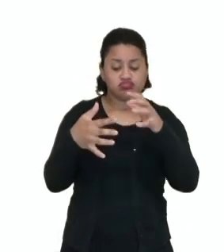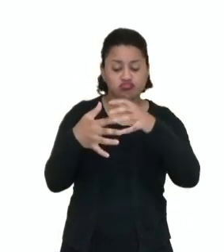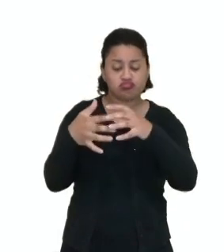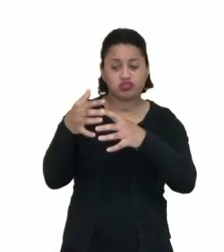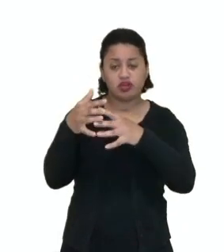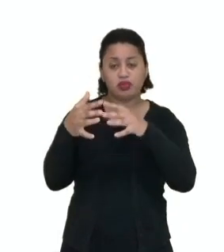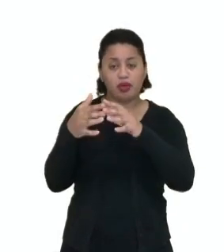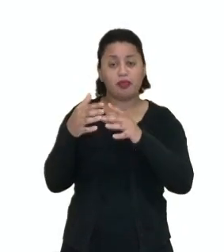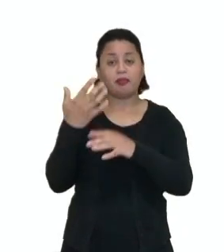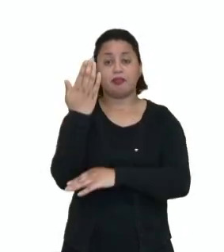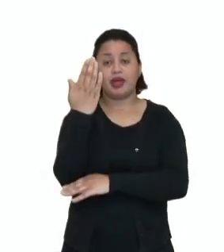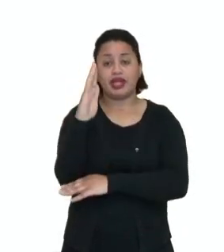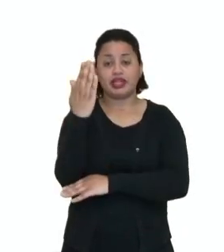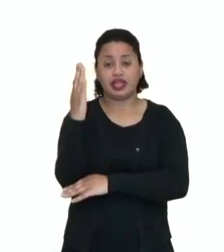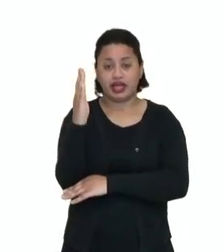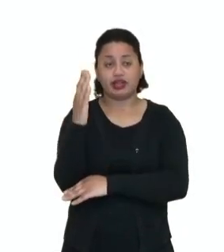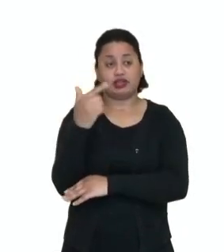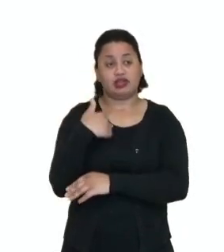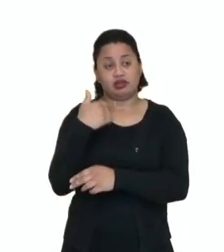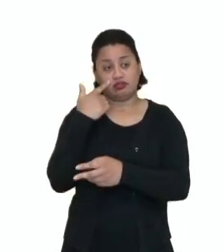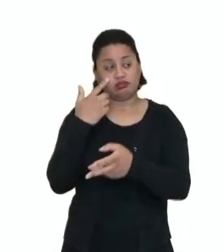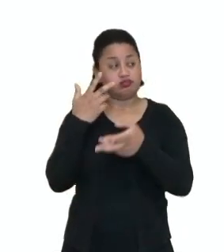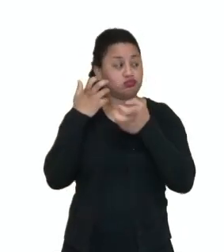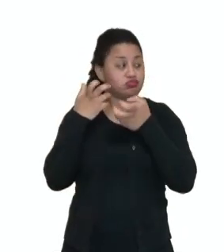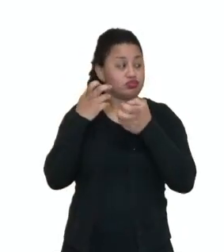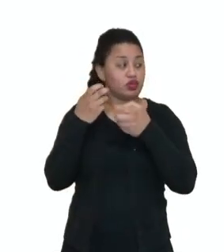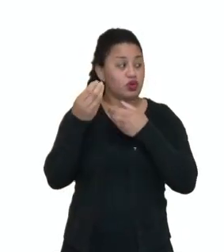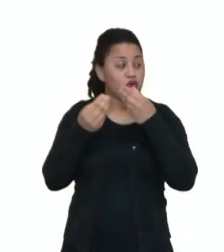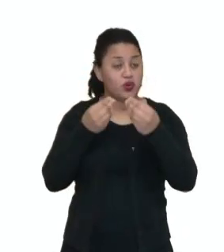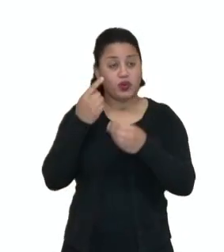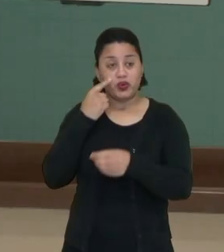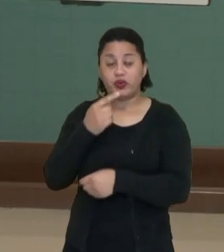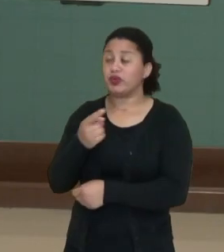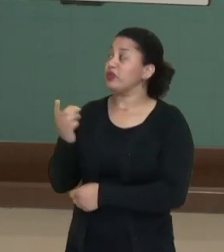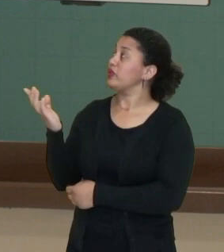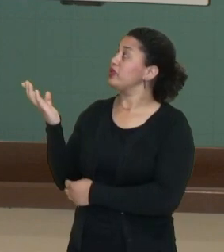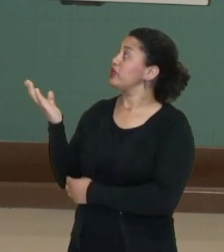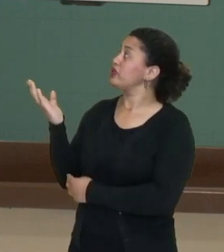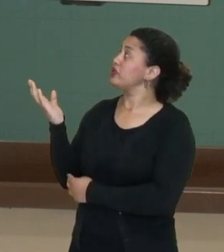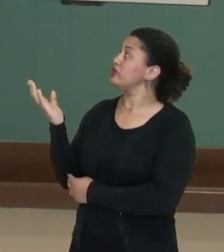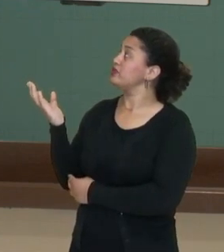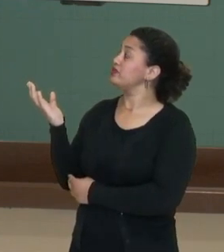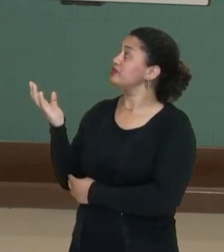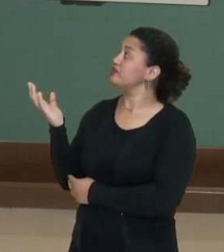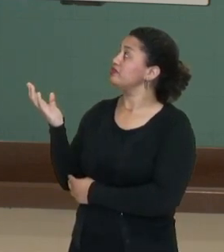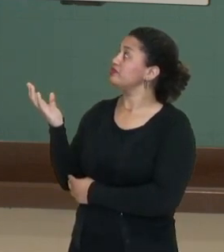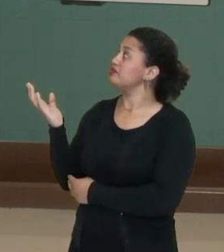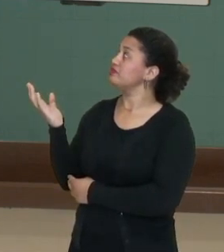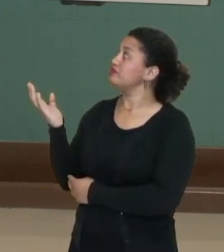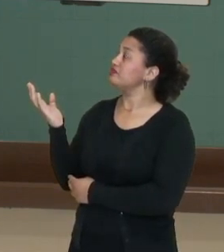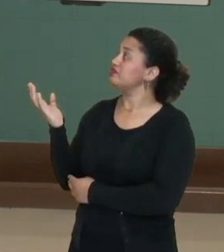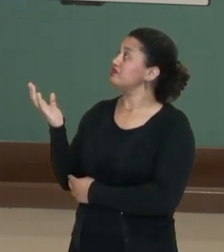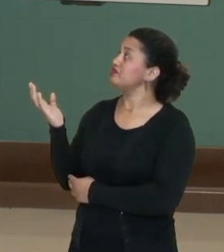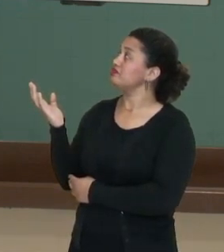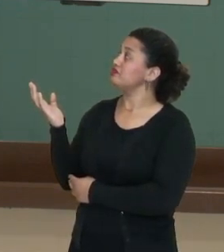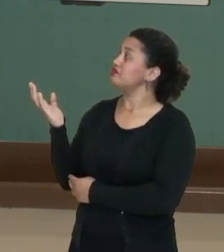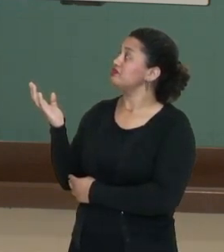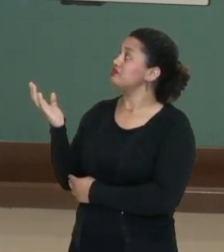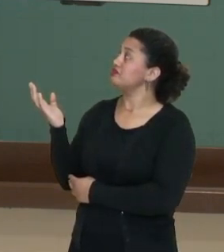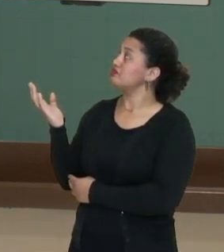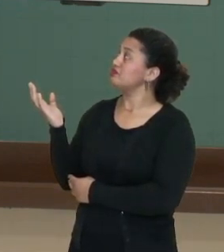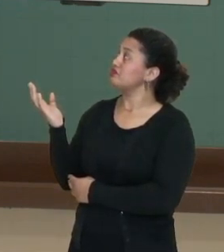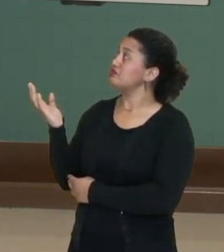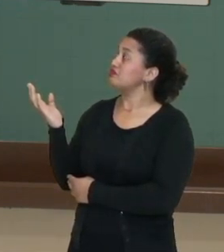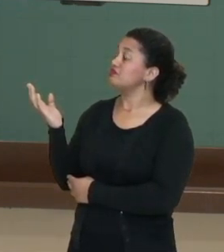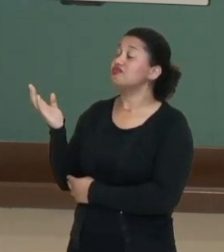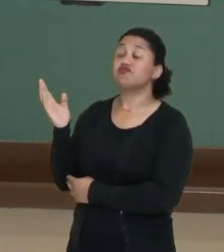madeira aqui, né? Me lembrou aqui a fogueira de São João. Já passou, né, professor? Estamos já quase no final de outubro aí, já as festas